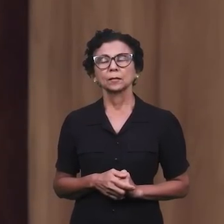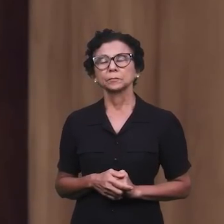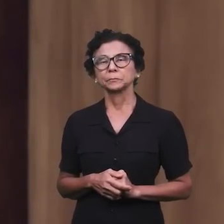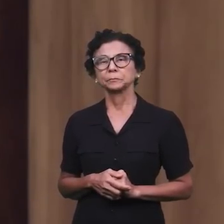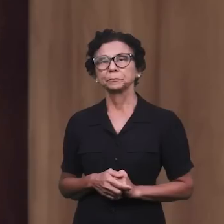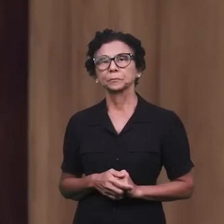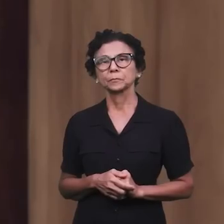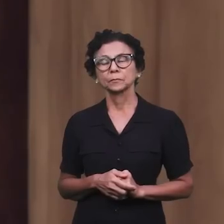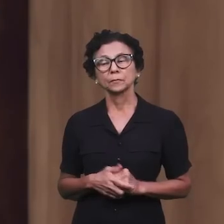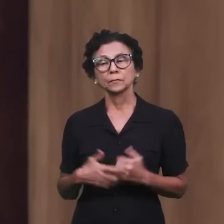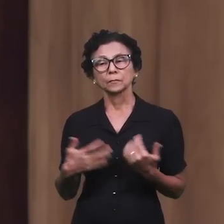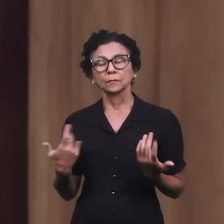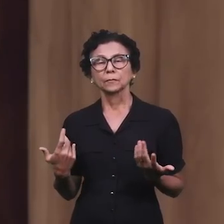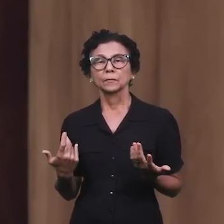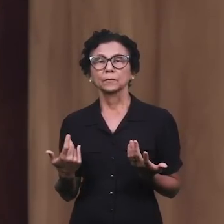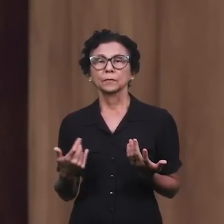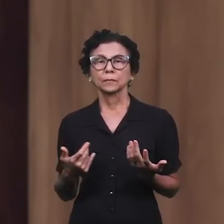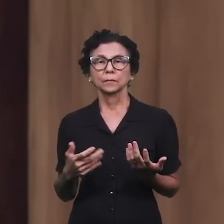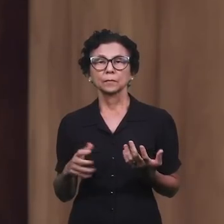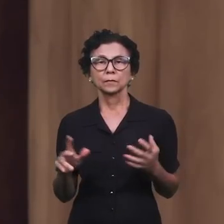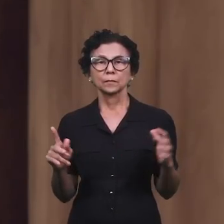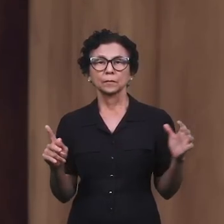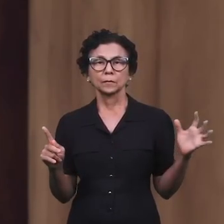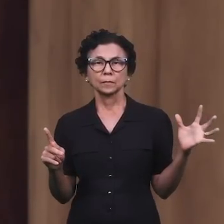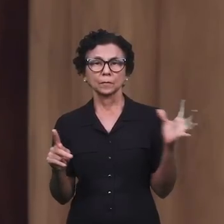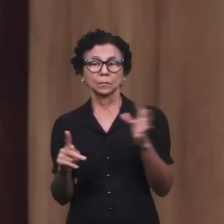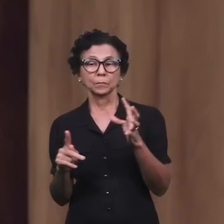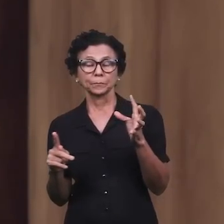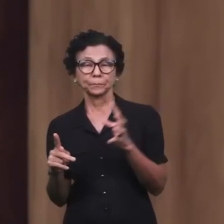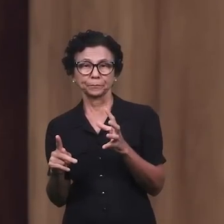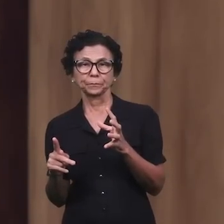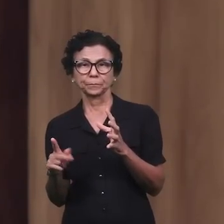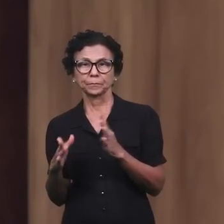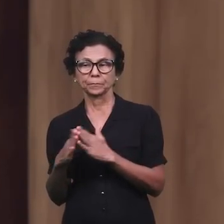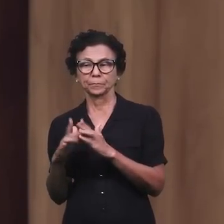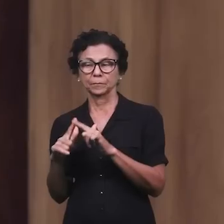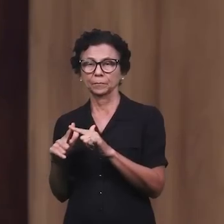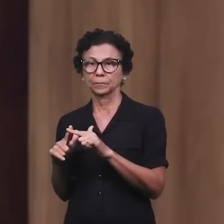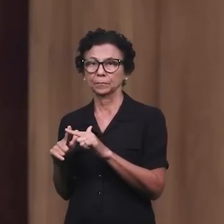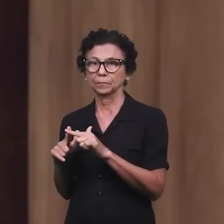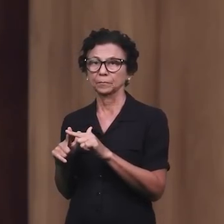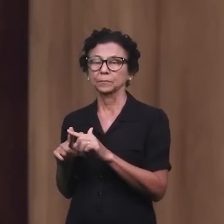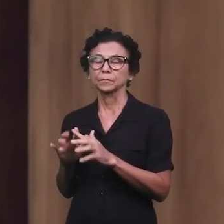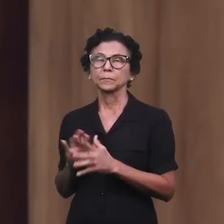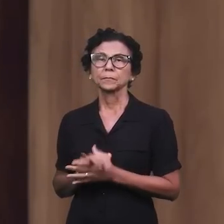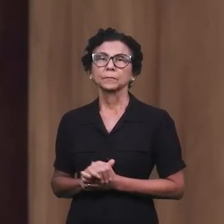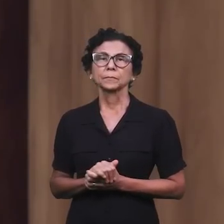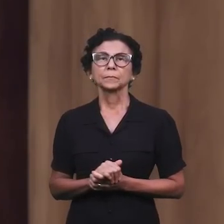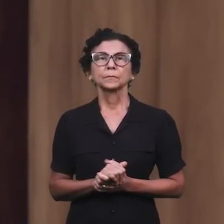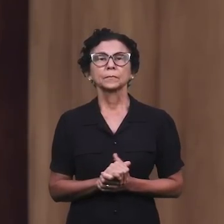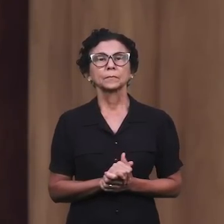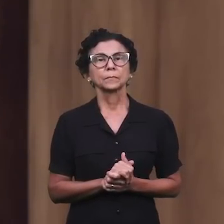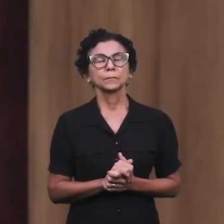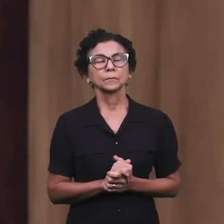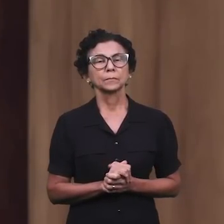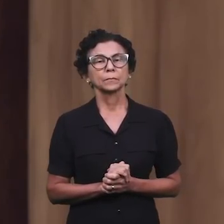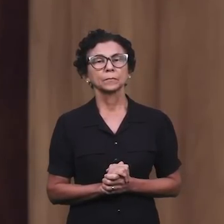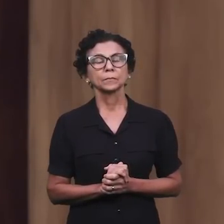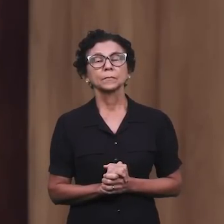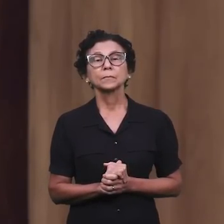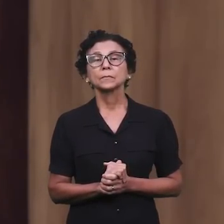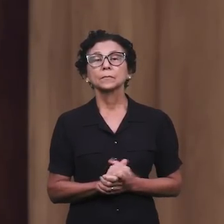si, é introduzido ali alguns aspectos, né, a igreja romana. Então, quais são